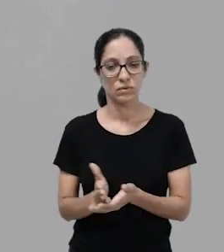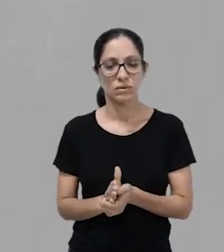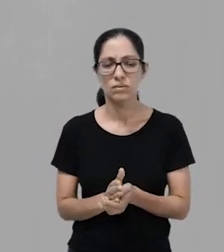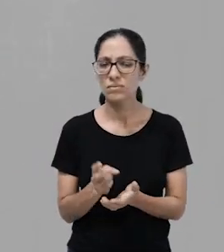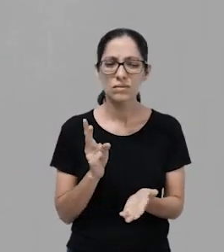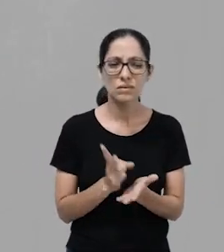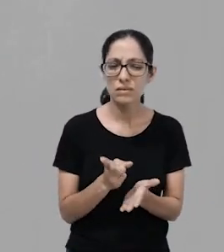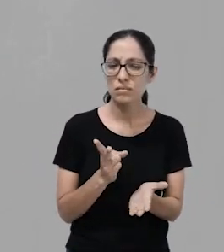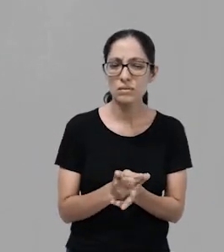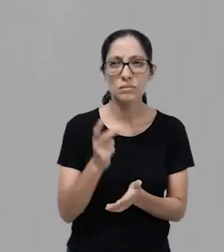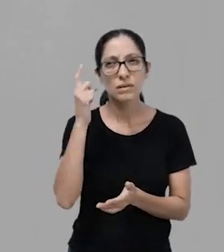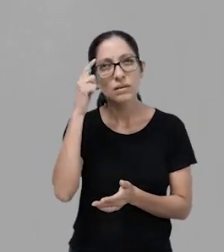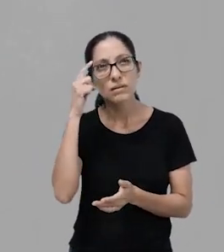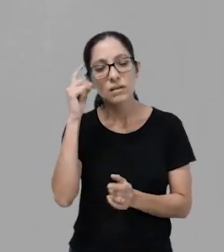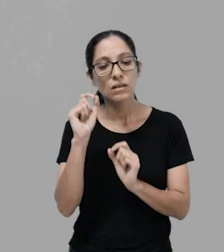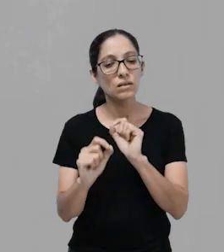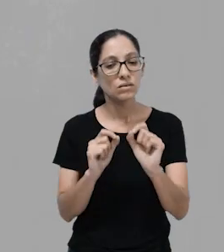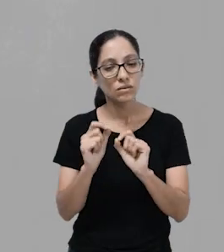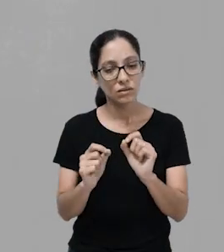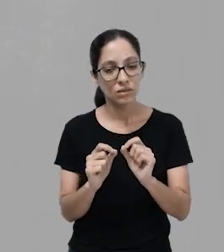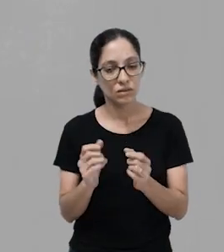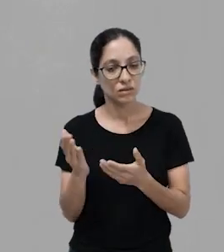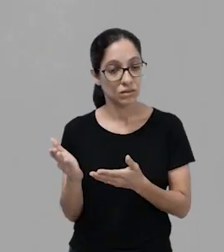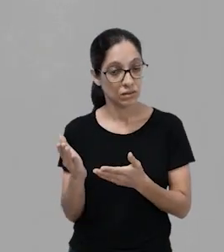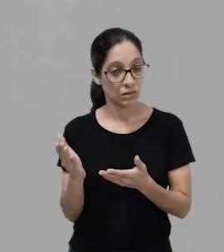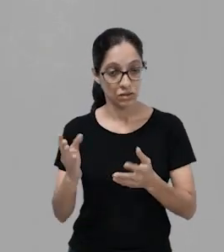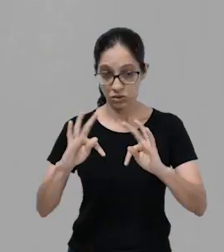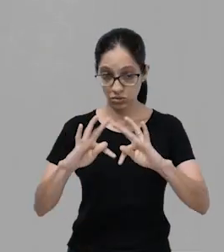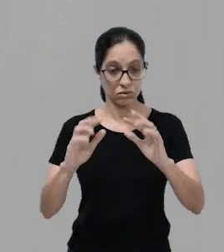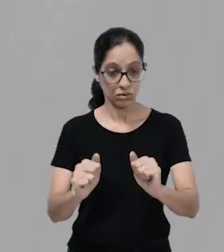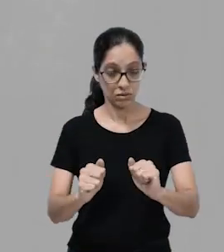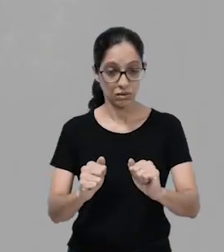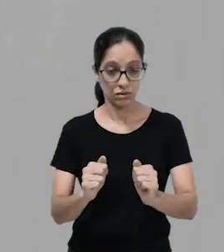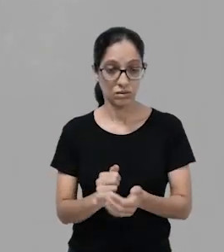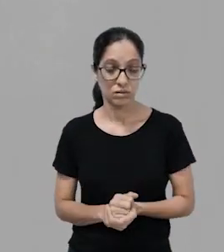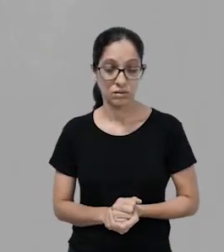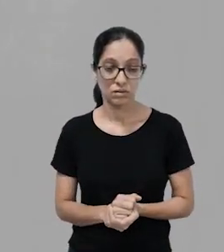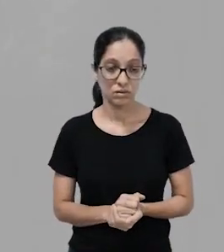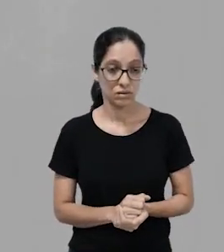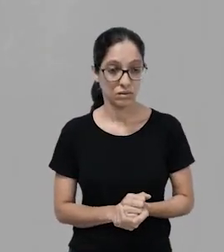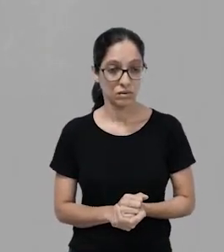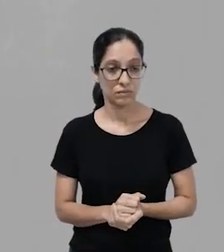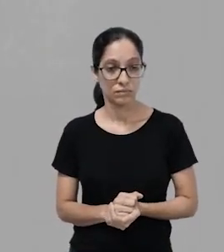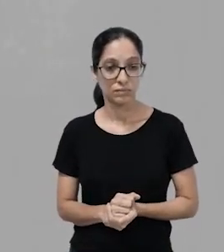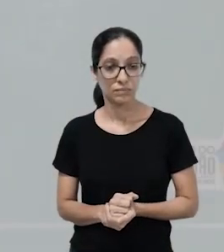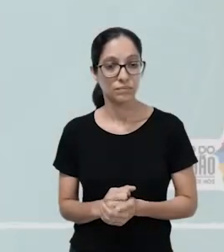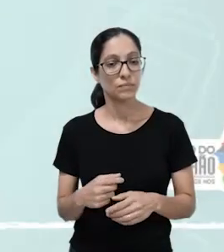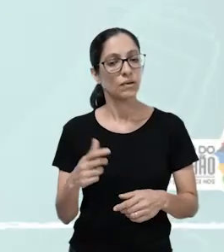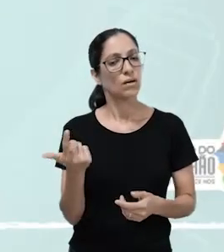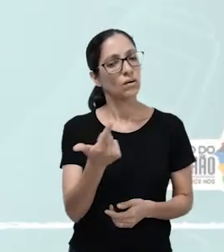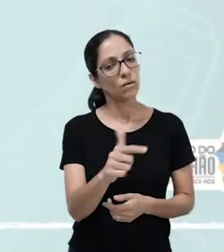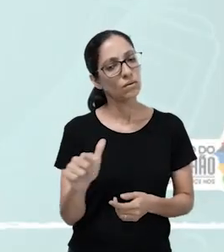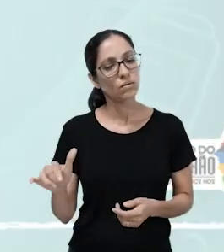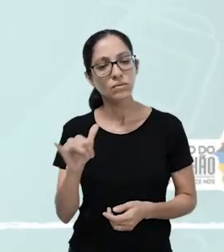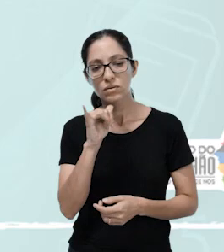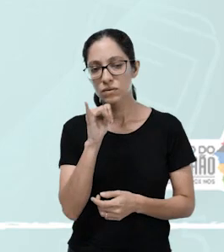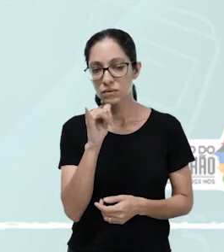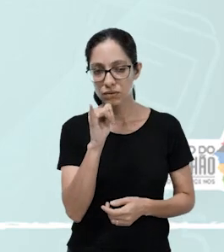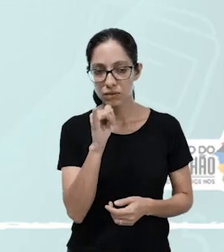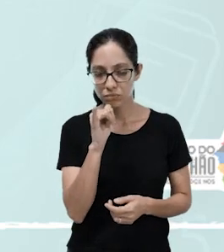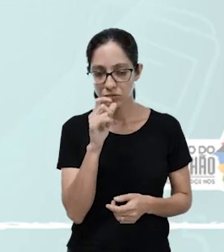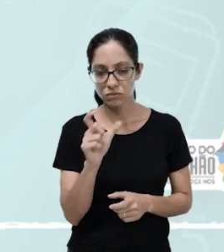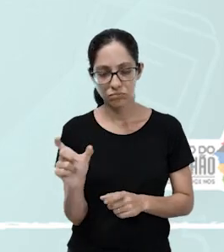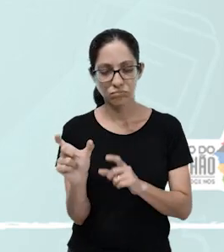sempre aquela ideia, no caso do every, de totalidade. Bom? Outros exemplos com